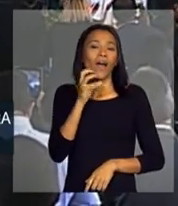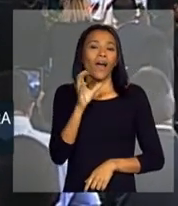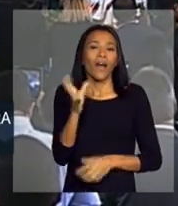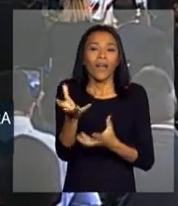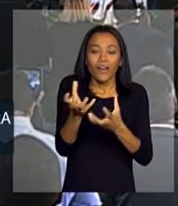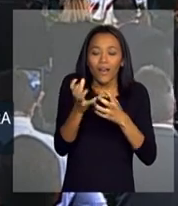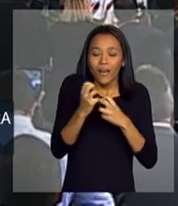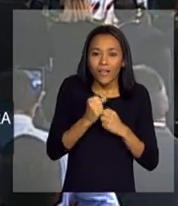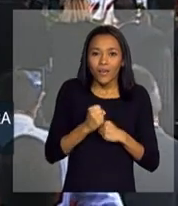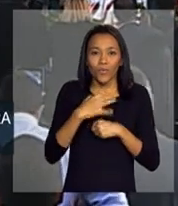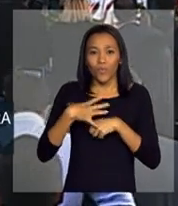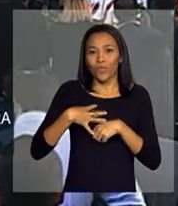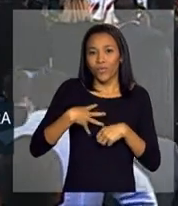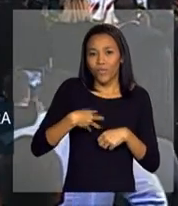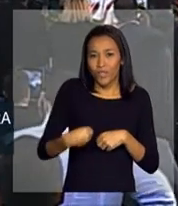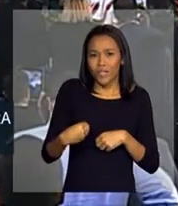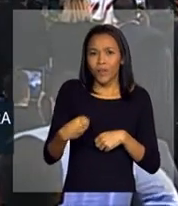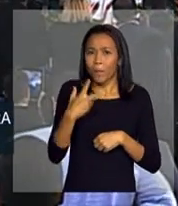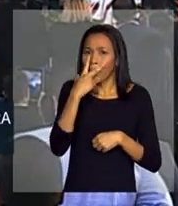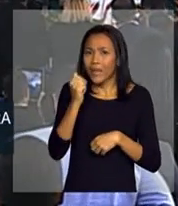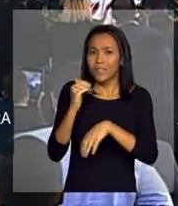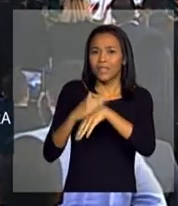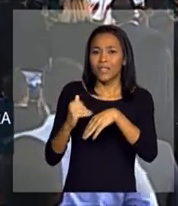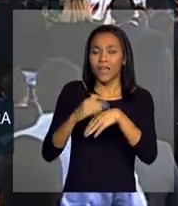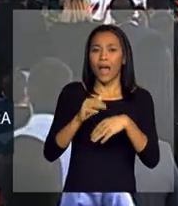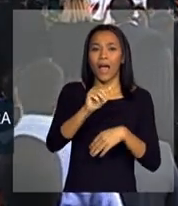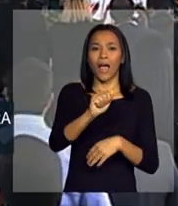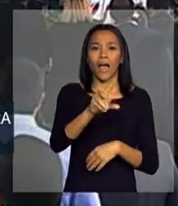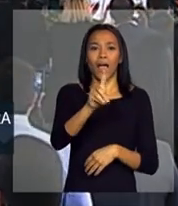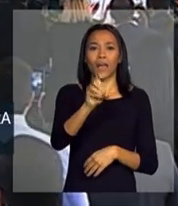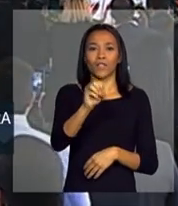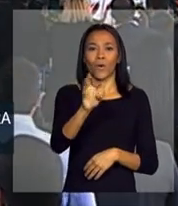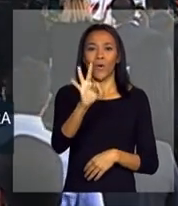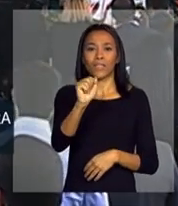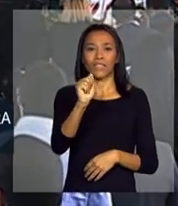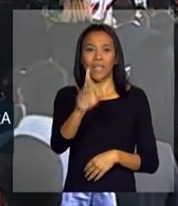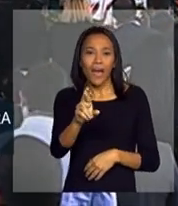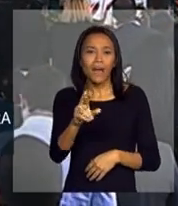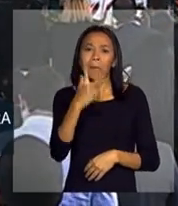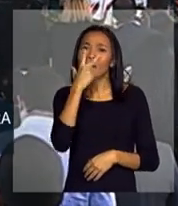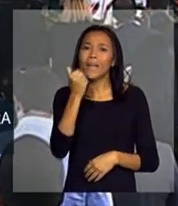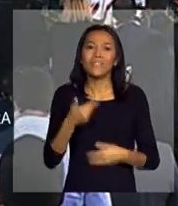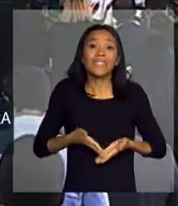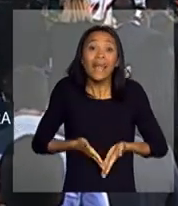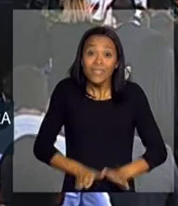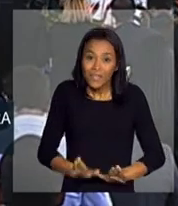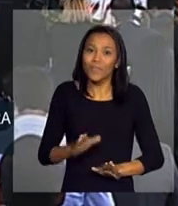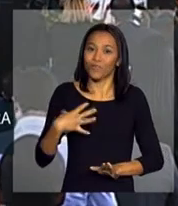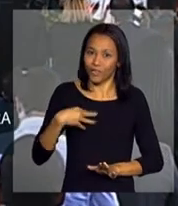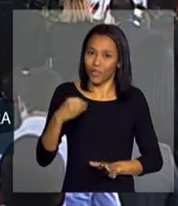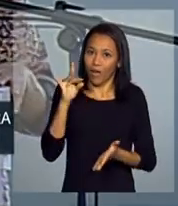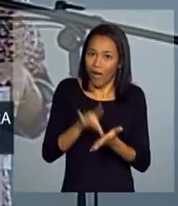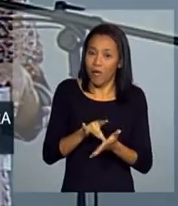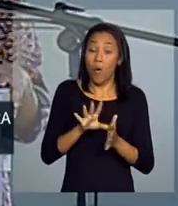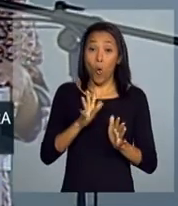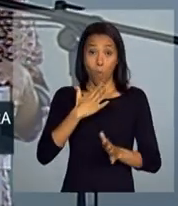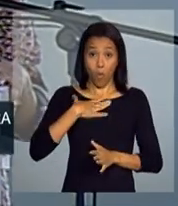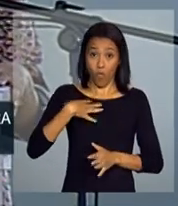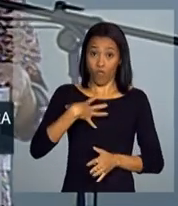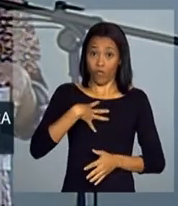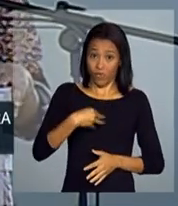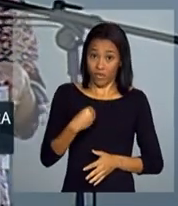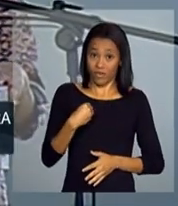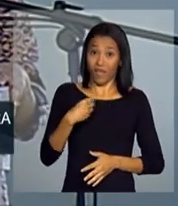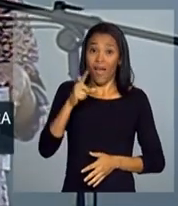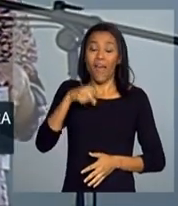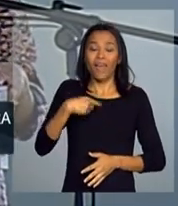gostar tanto dele como se ele fosse seu filho natural. O meu filho natural